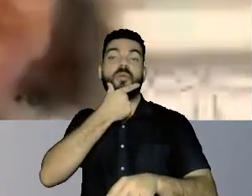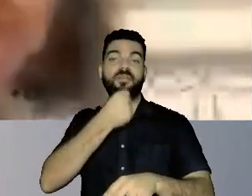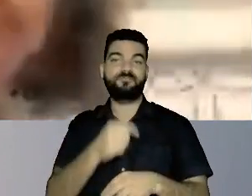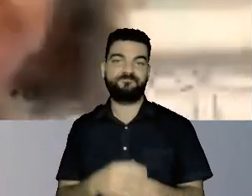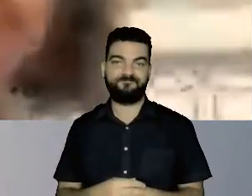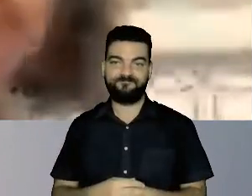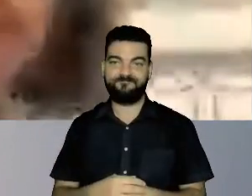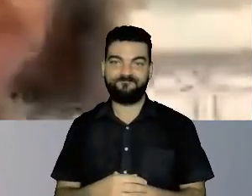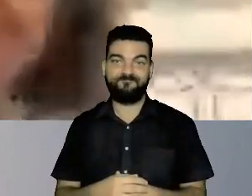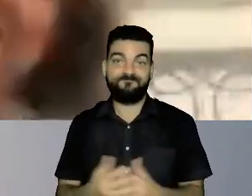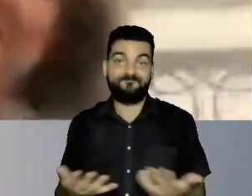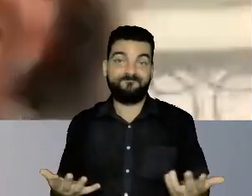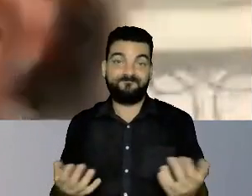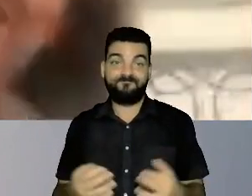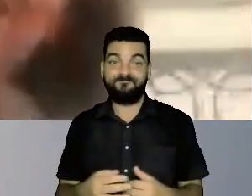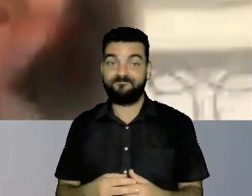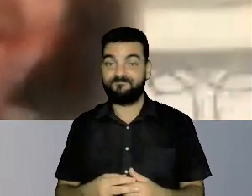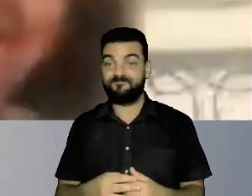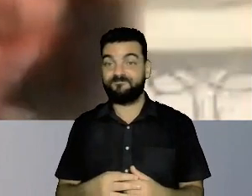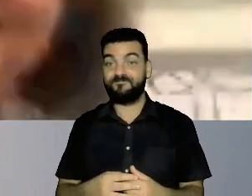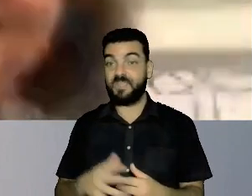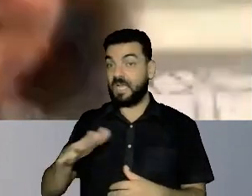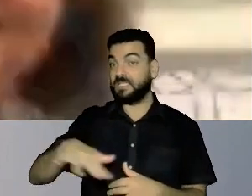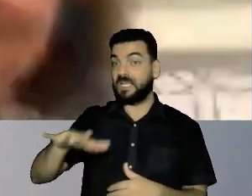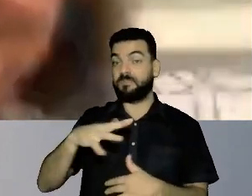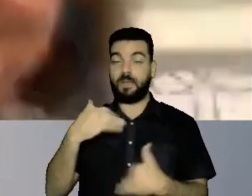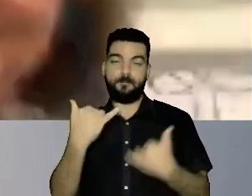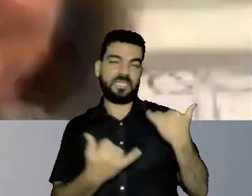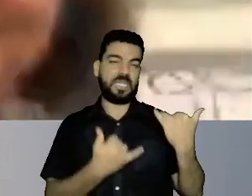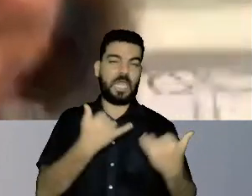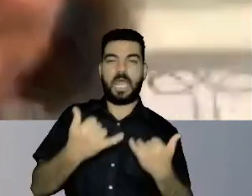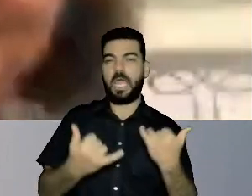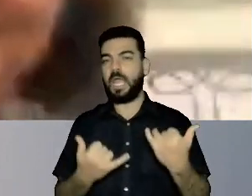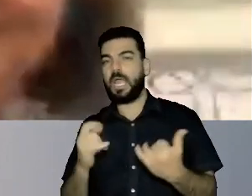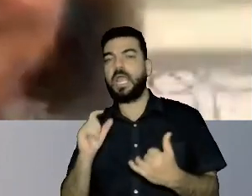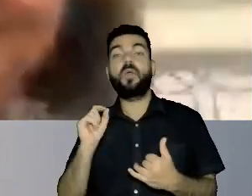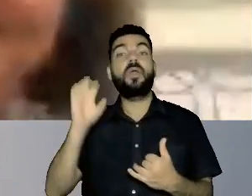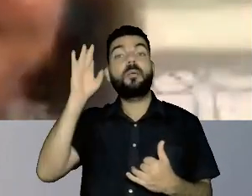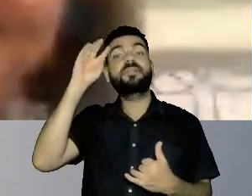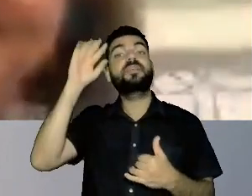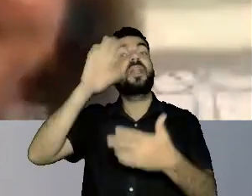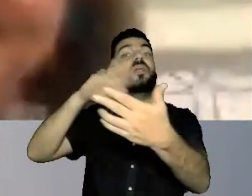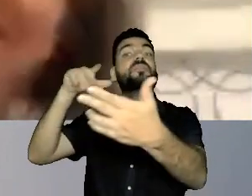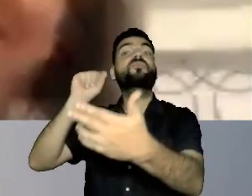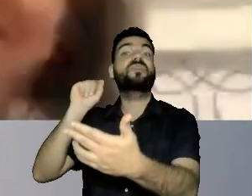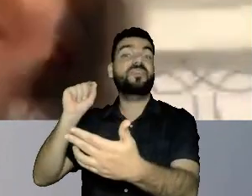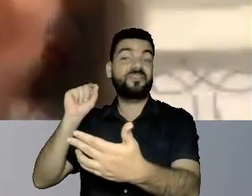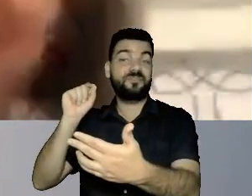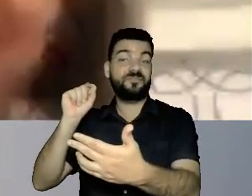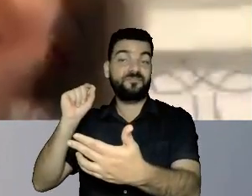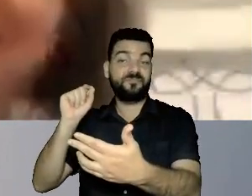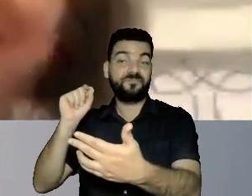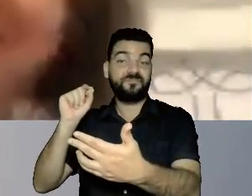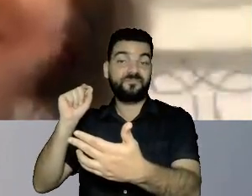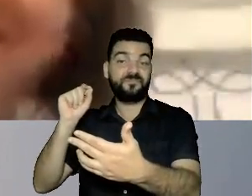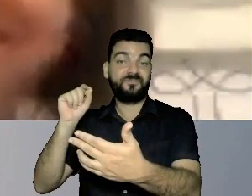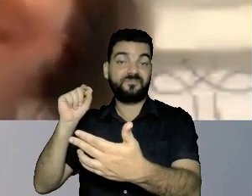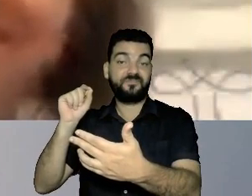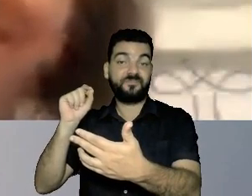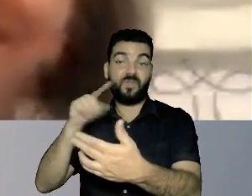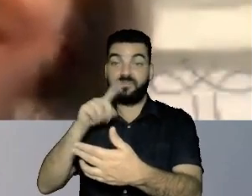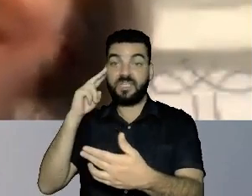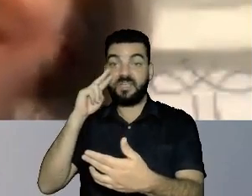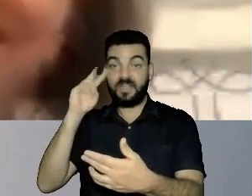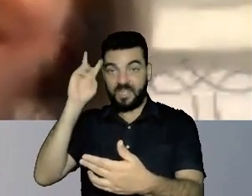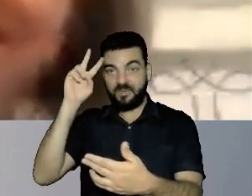mas é pintada por um homem, sobre o olhar masculino. E os espaços de divertimento são